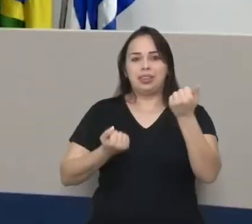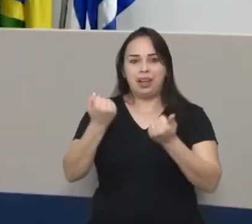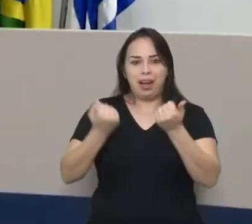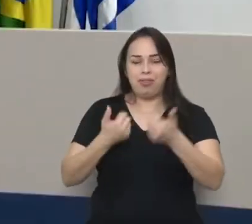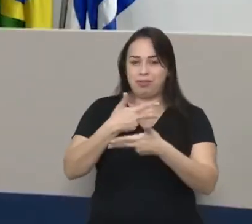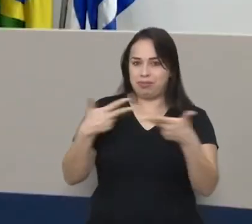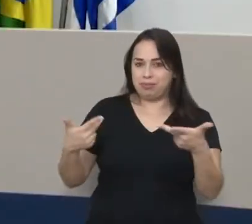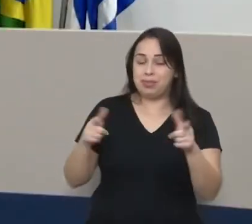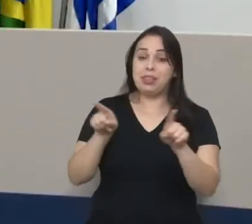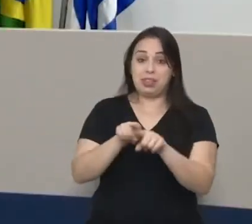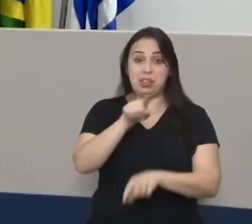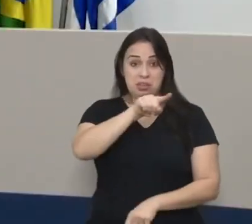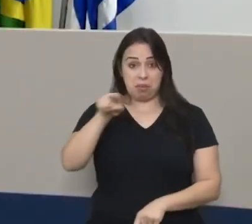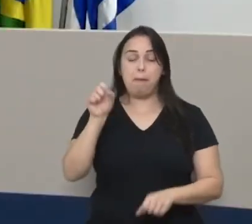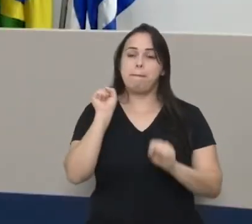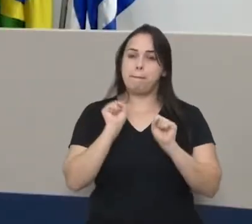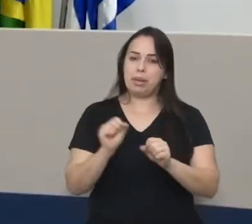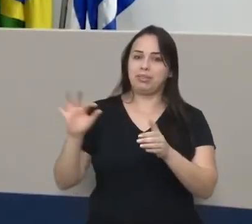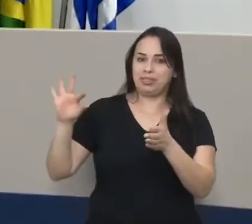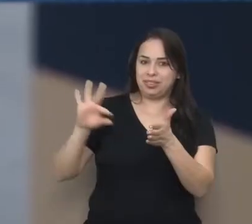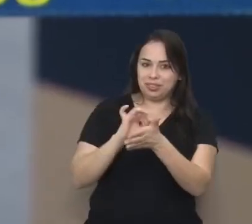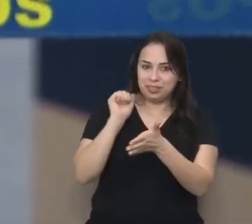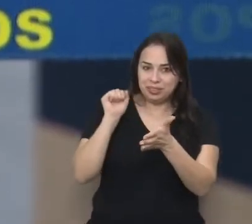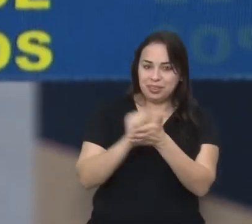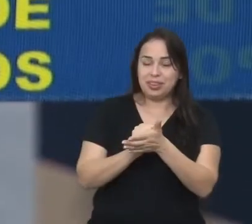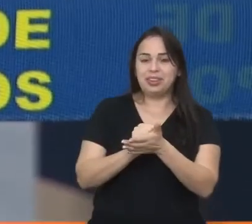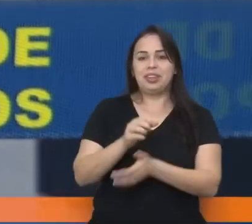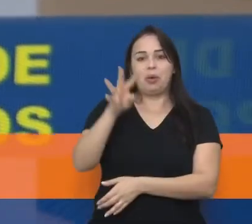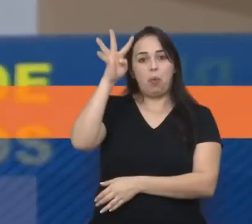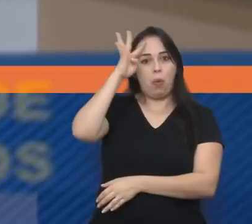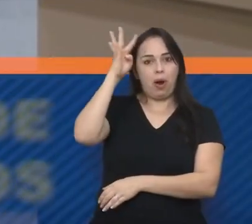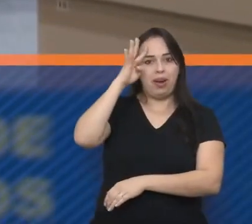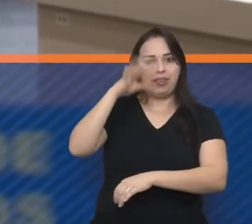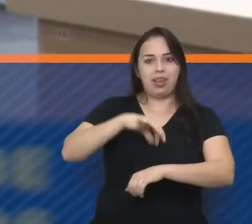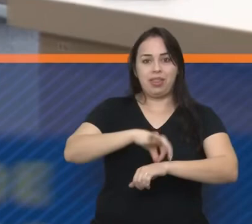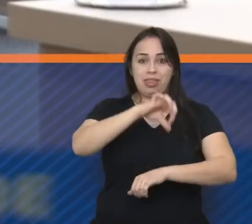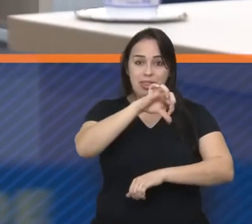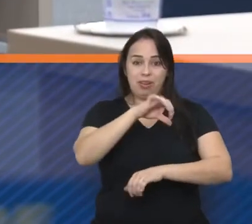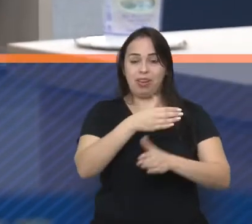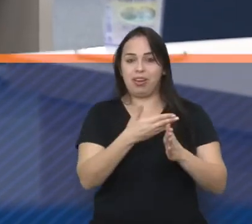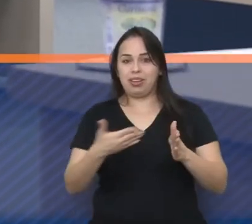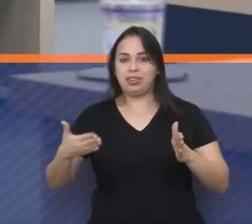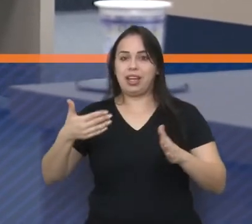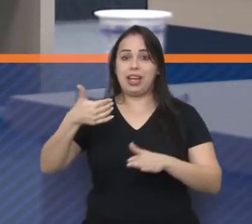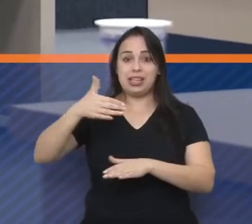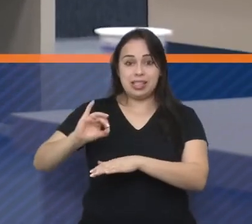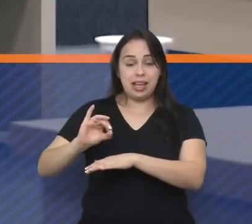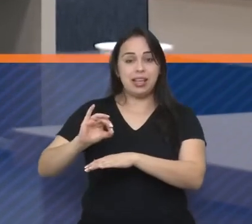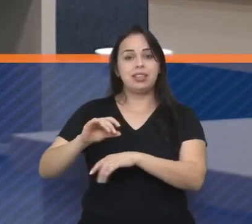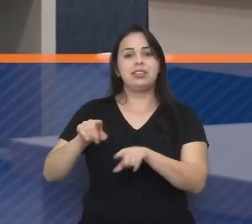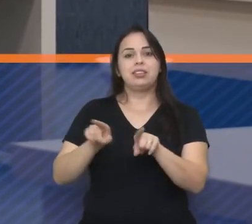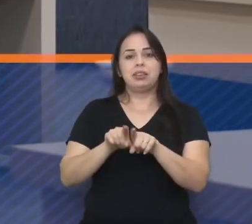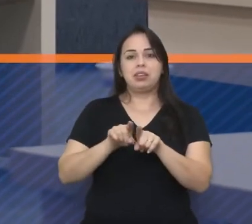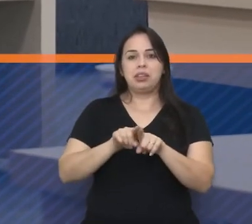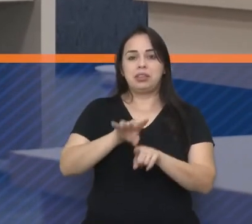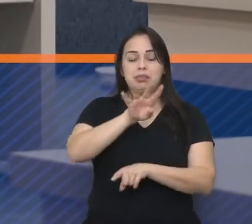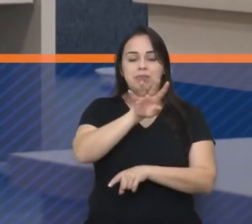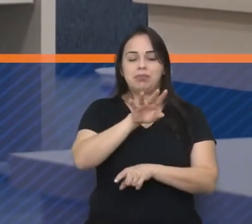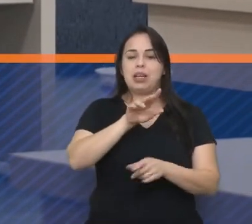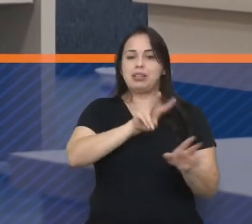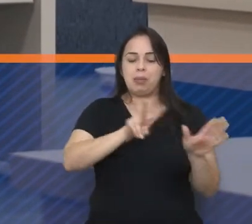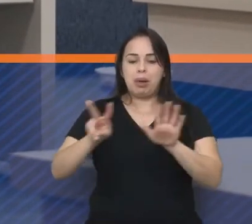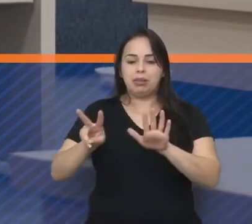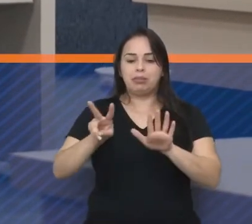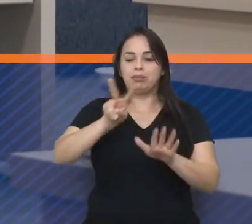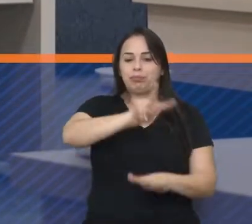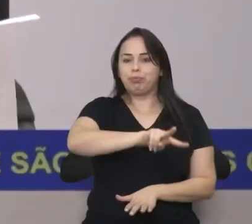E você também pode participar da Tribuna Livre. Os encontros acontecem às quartas-feiras, das 9 às 10 da manhã, em